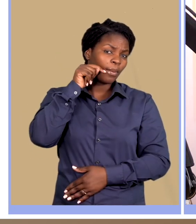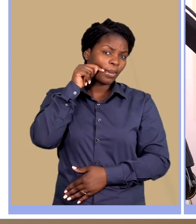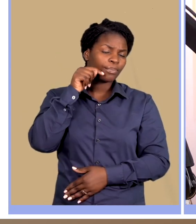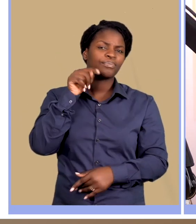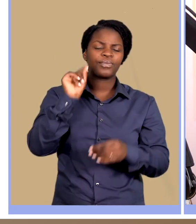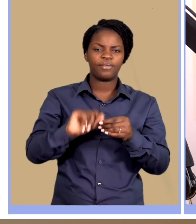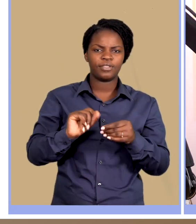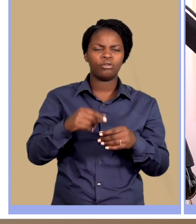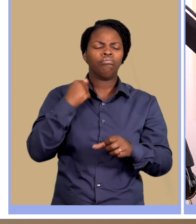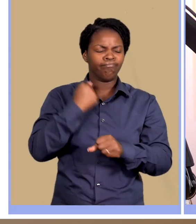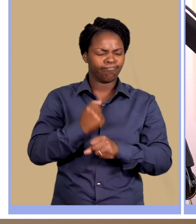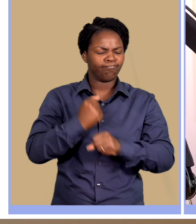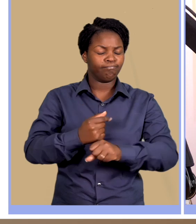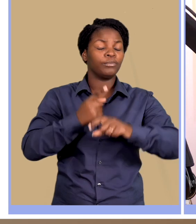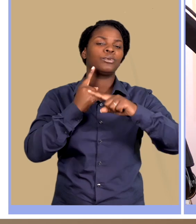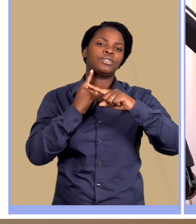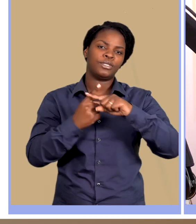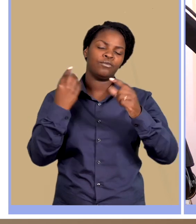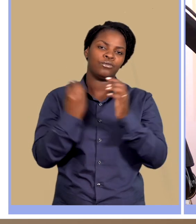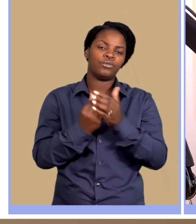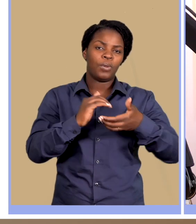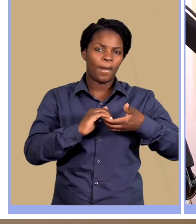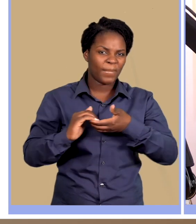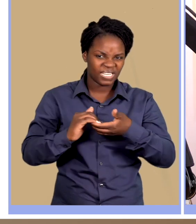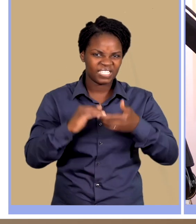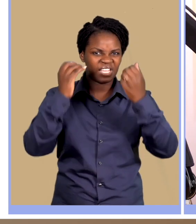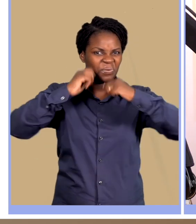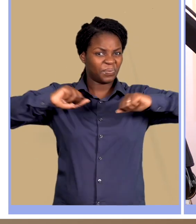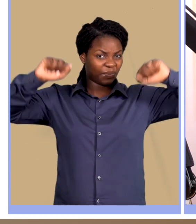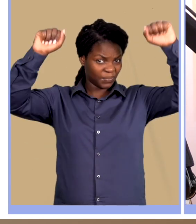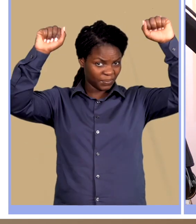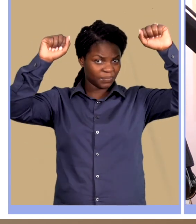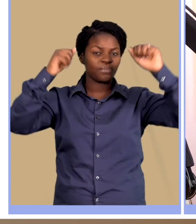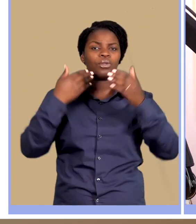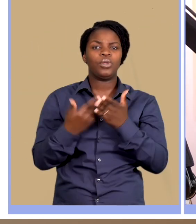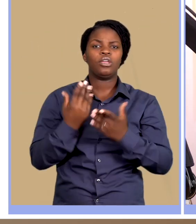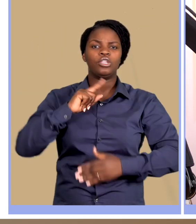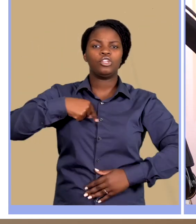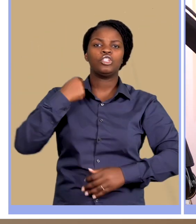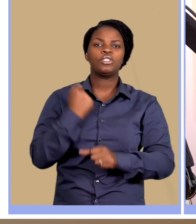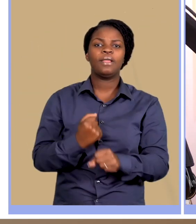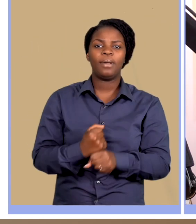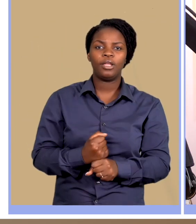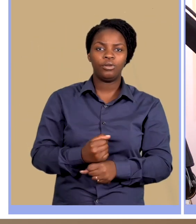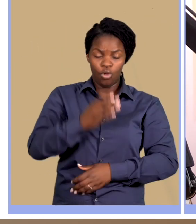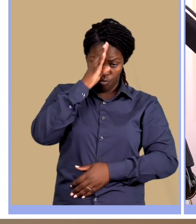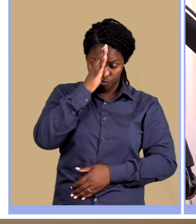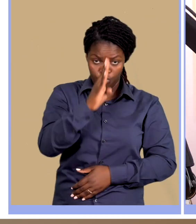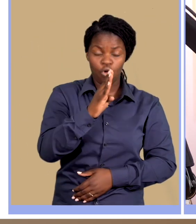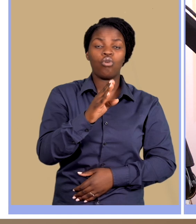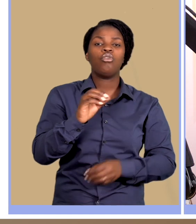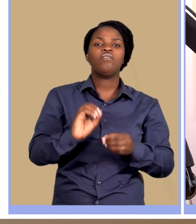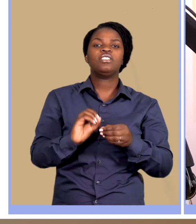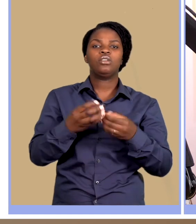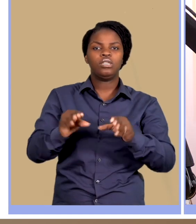bom trabalho junto com parceiros como a Save the Children, onde a nossa ação está focalizada na